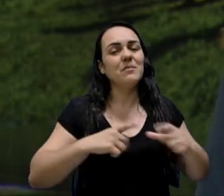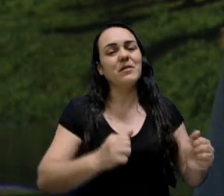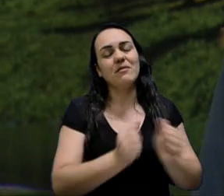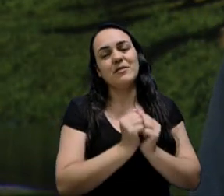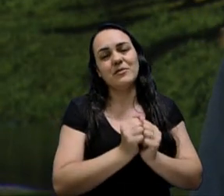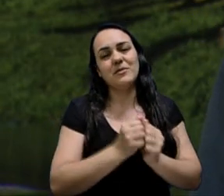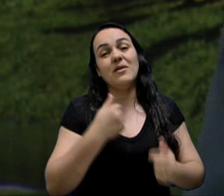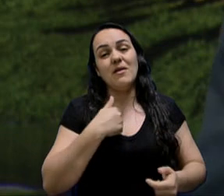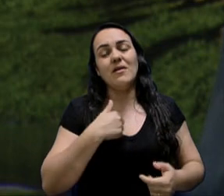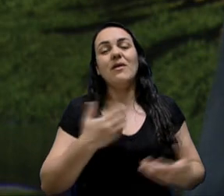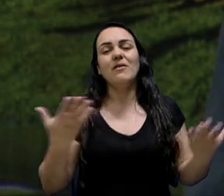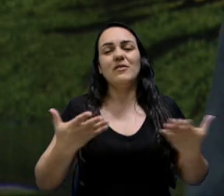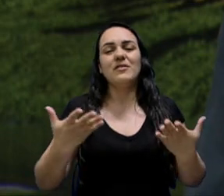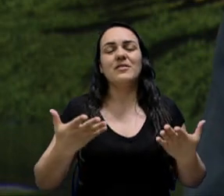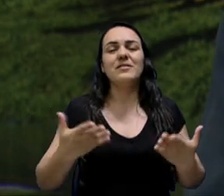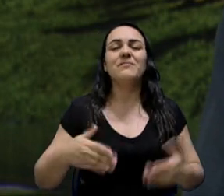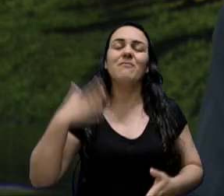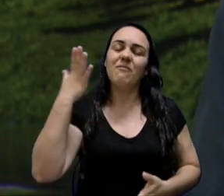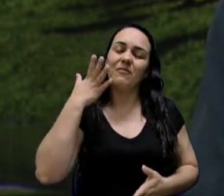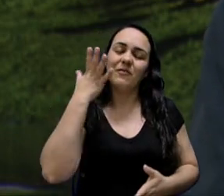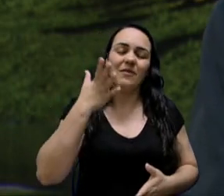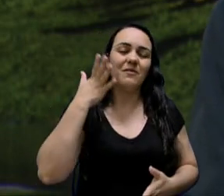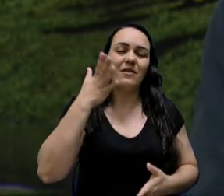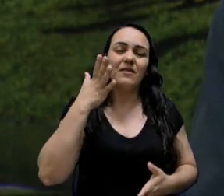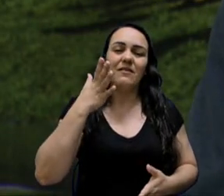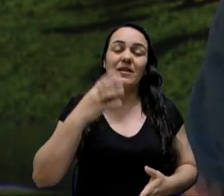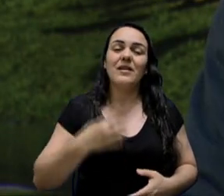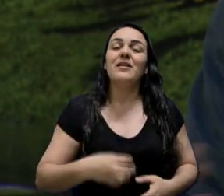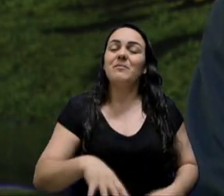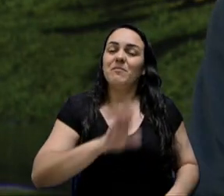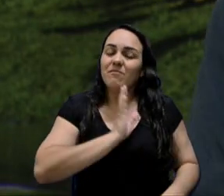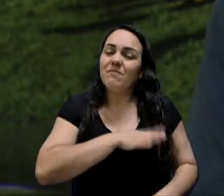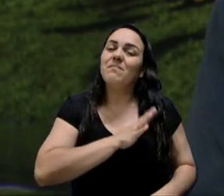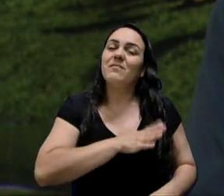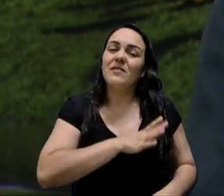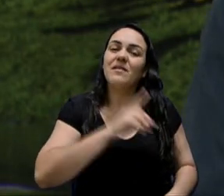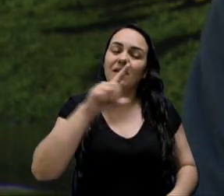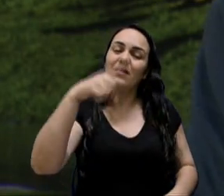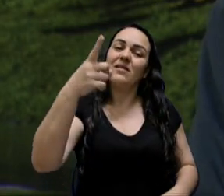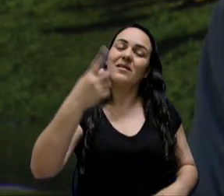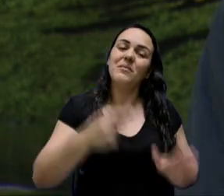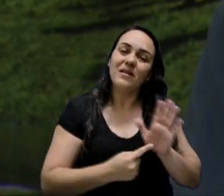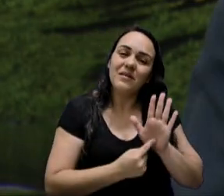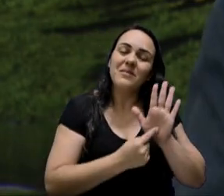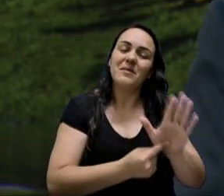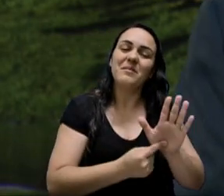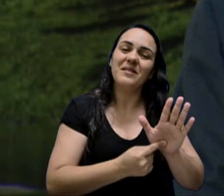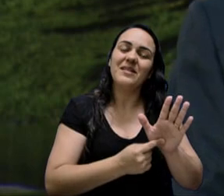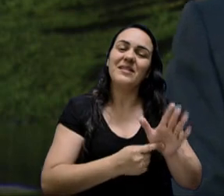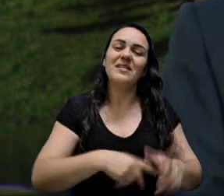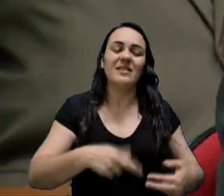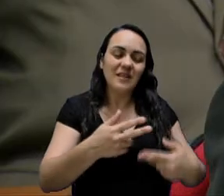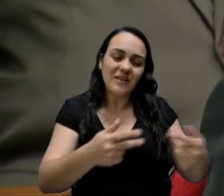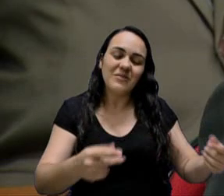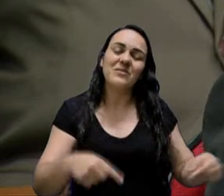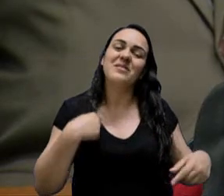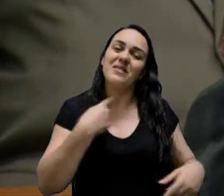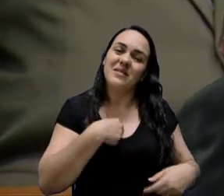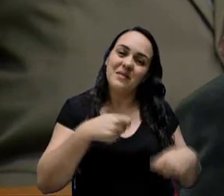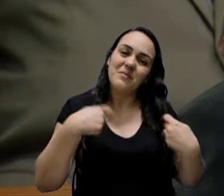improviso, para minha dificuldade, não é? E espero que depois você me apresente as correções que você sempre